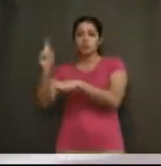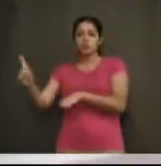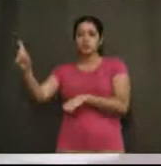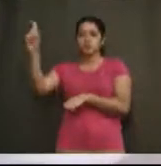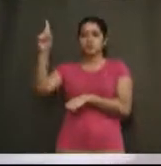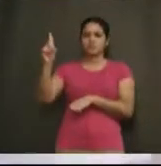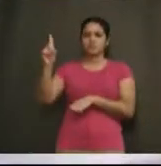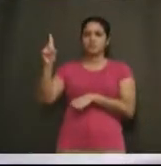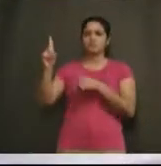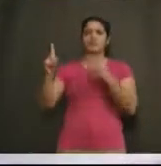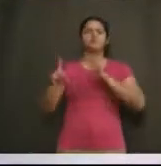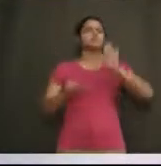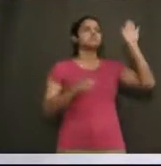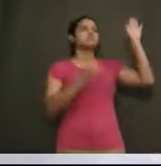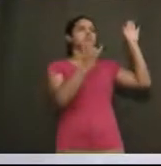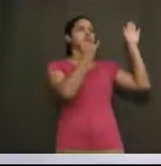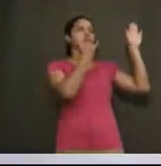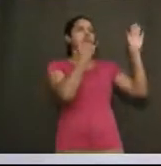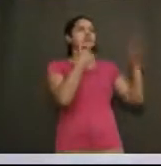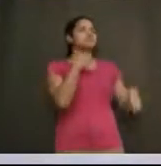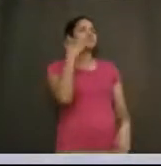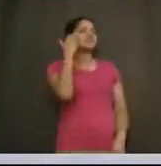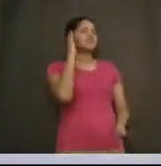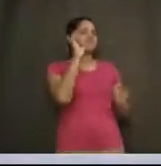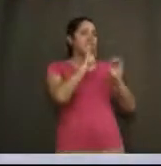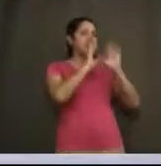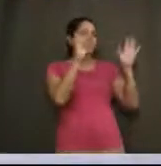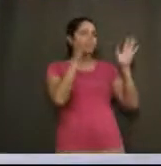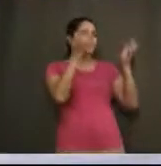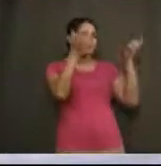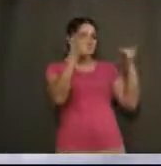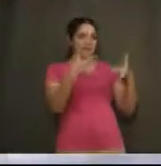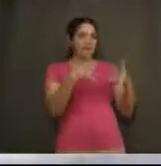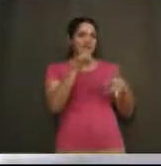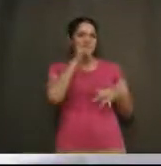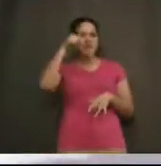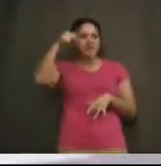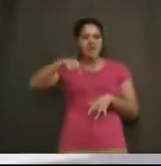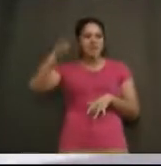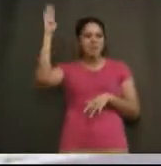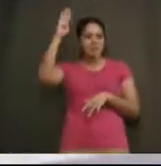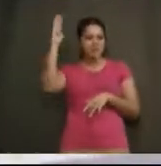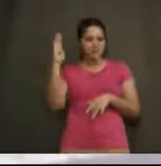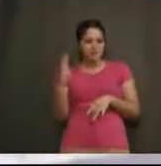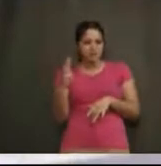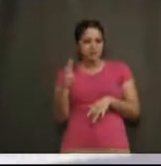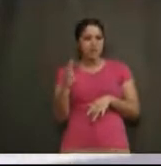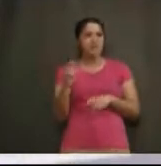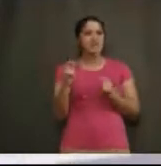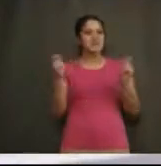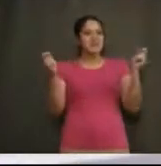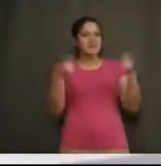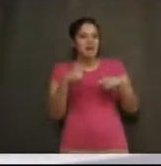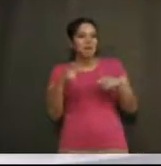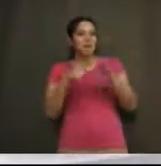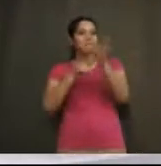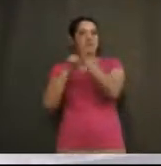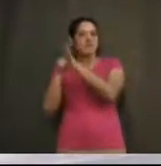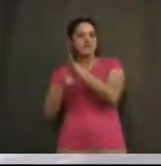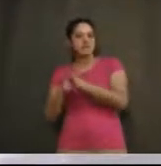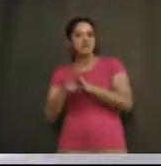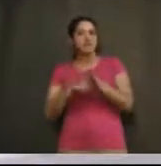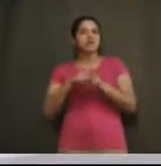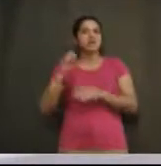professor Marcelo, eu não entendi. O senhor está me dizendo que num país como o Brasil é possível fazer pesquisa relevante